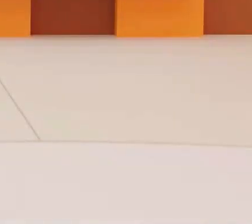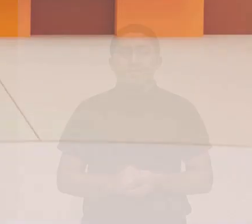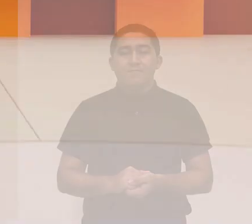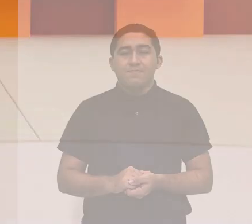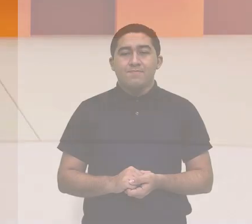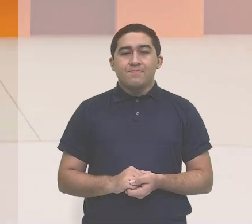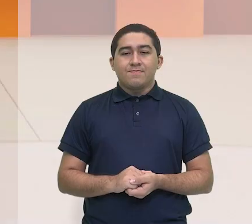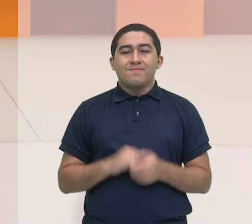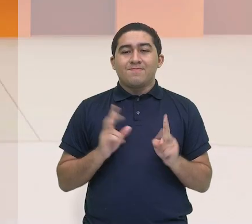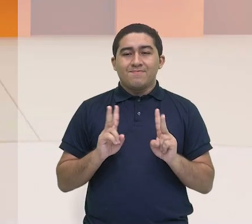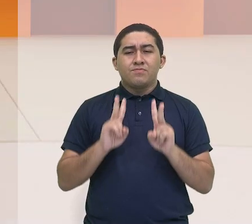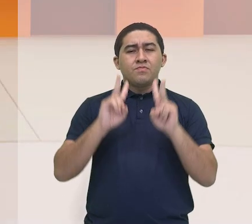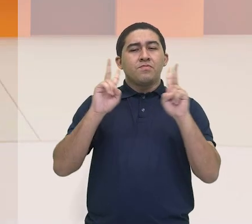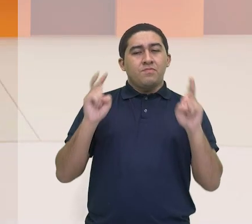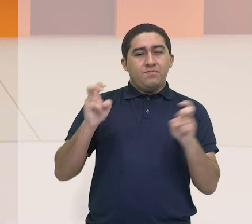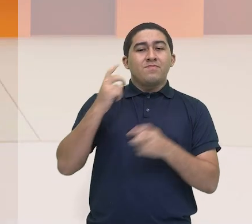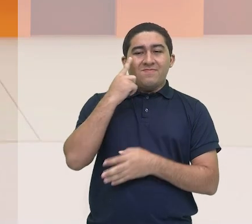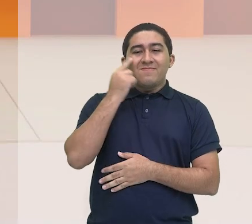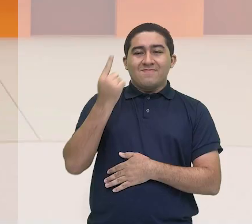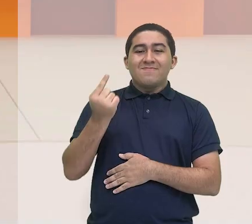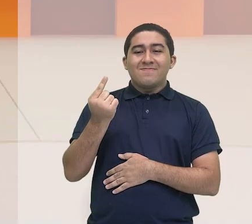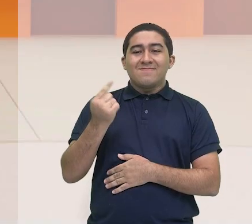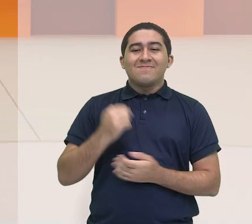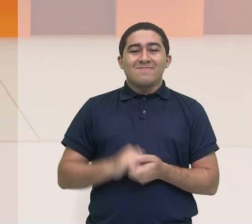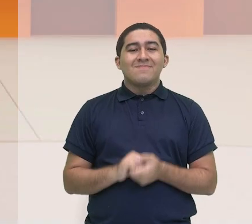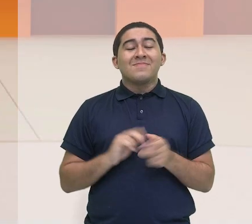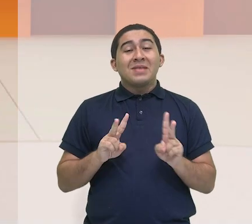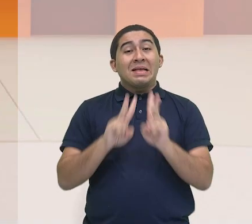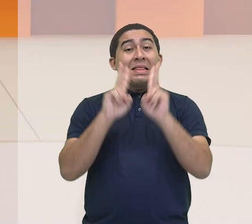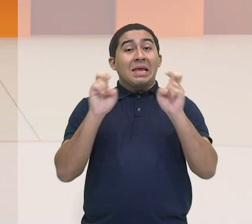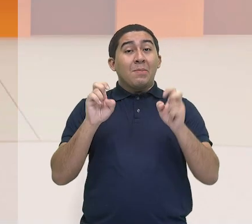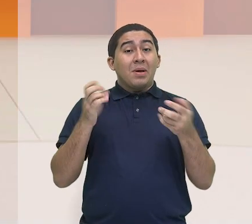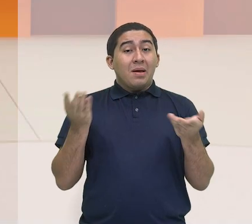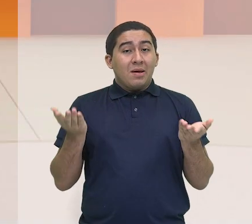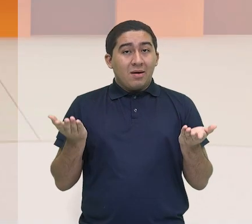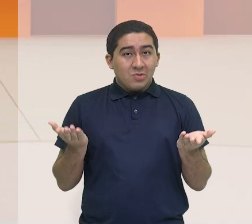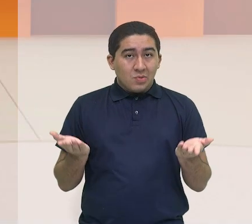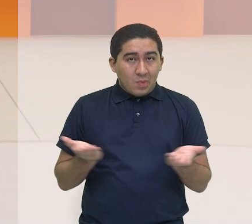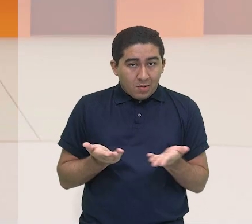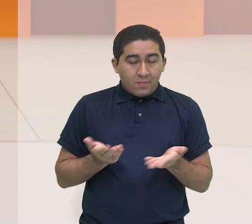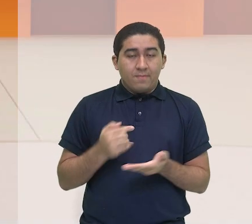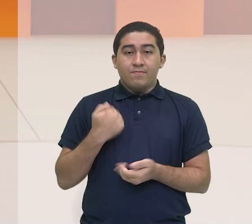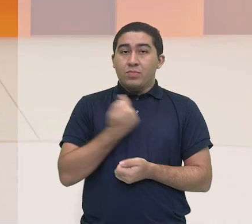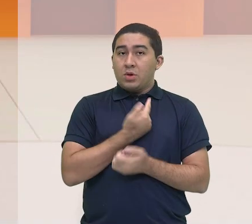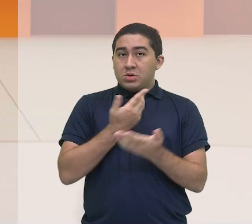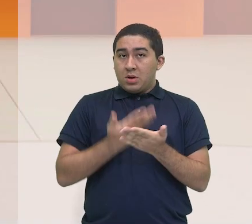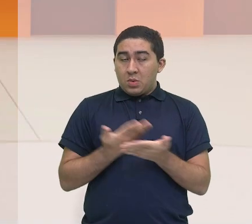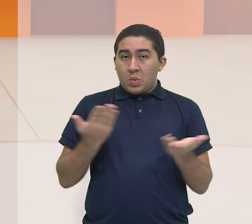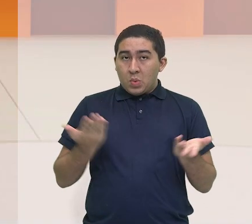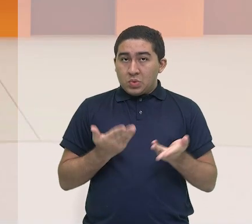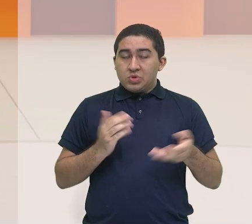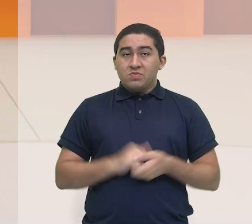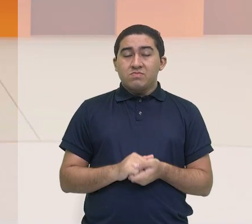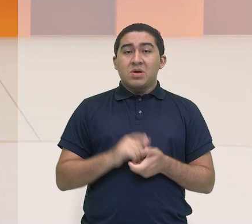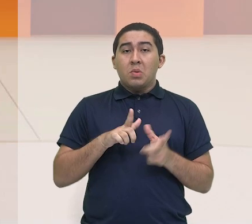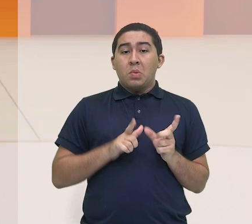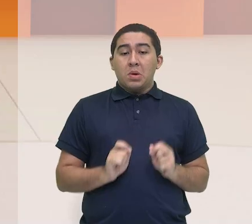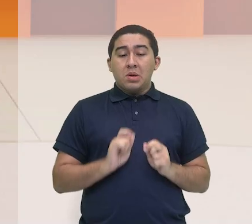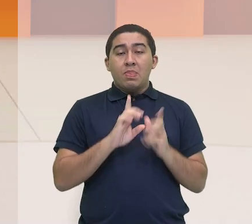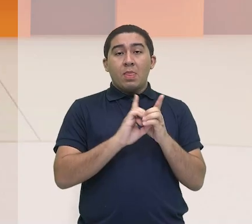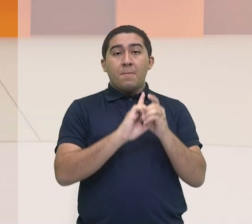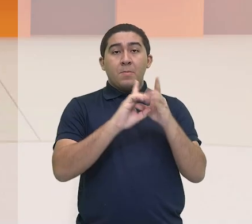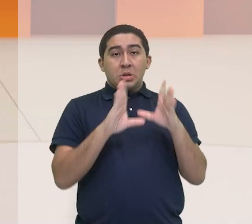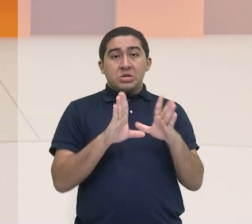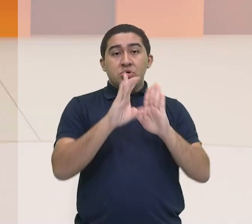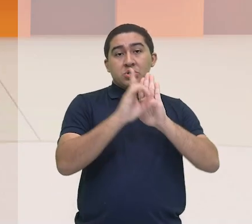Que tema interessante, que tema atual da nossa aula, né? Estado democrático de direito